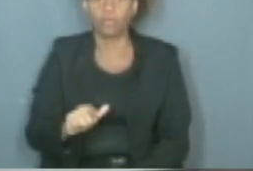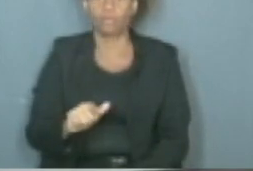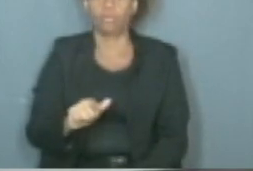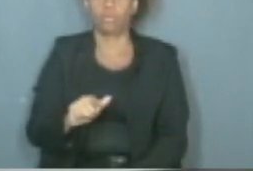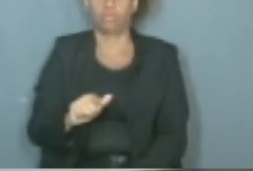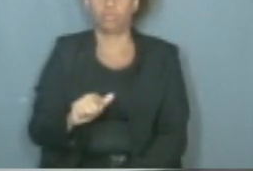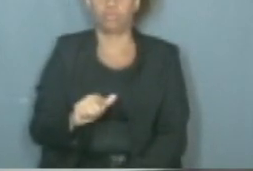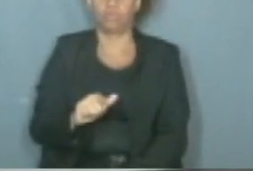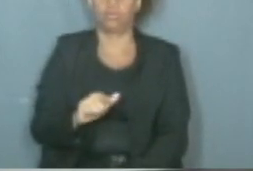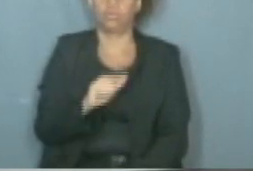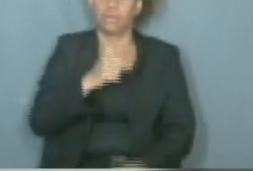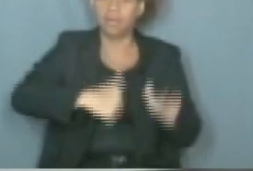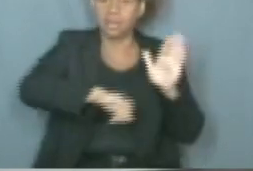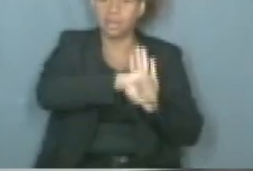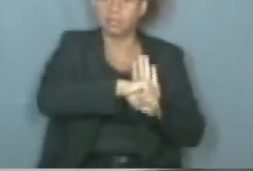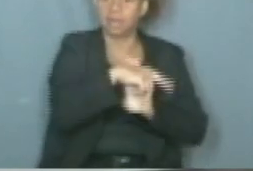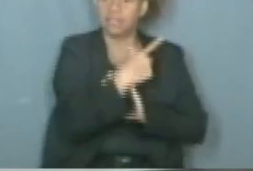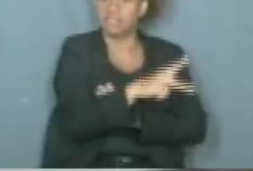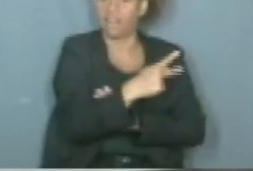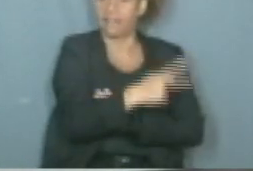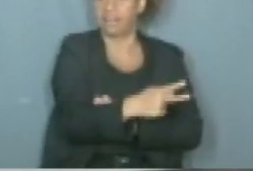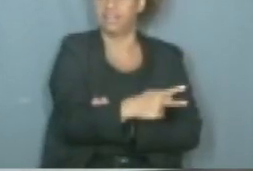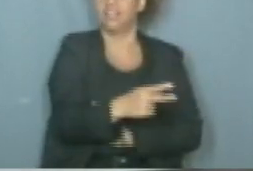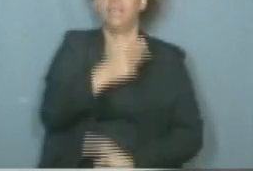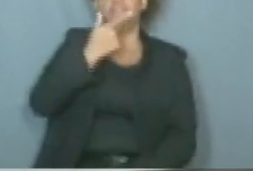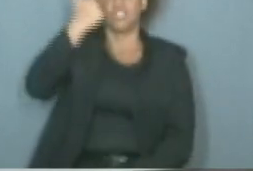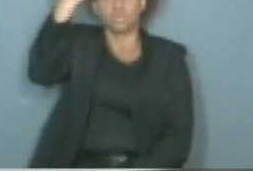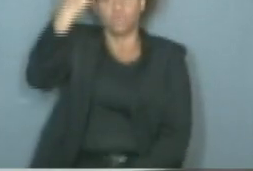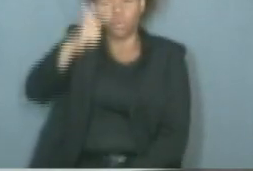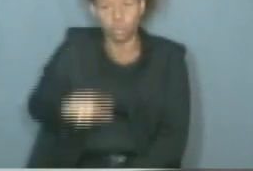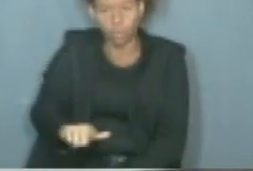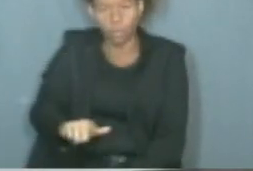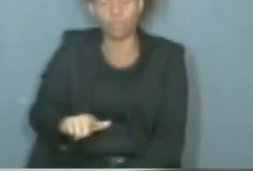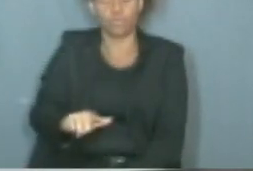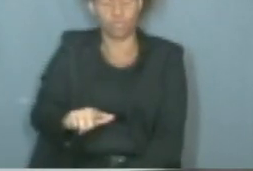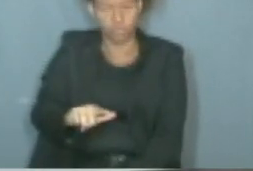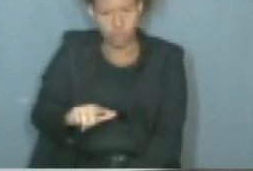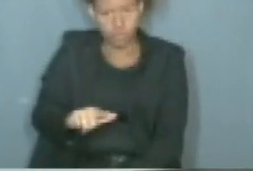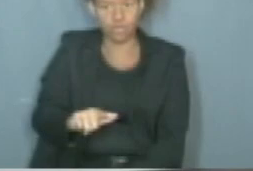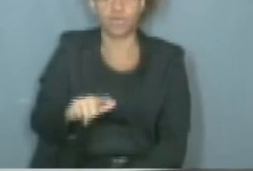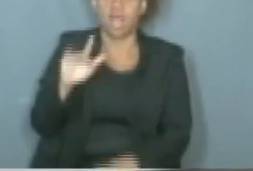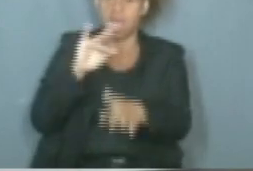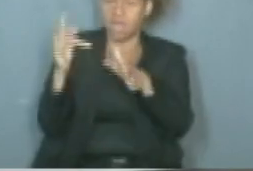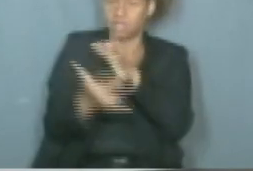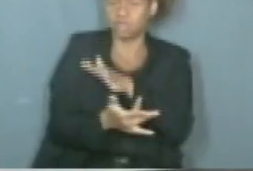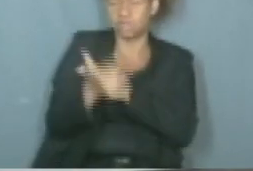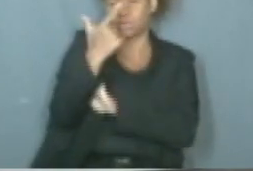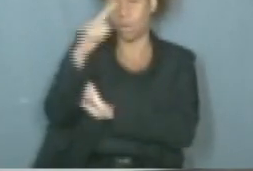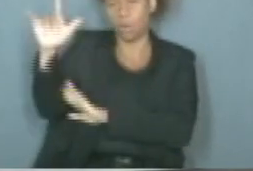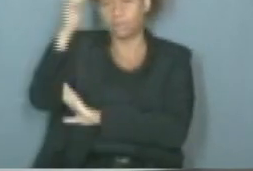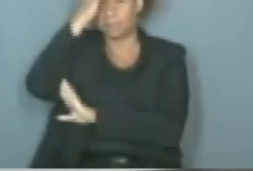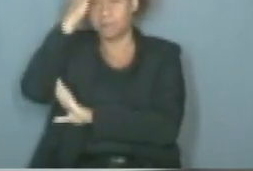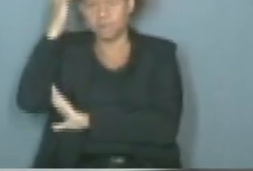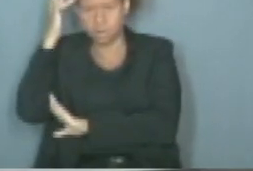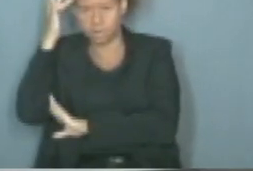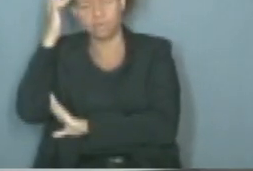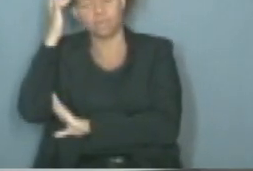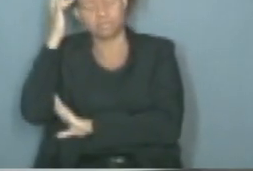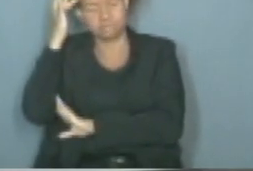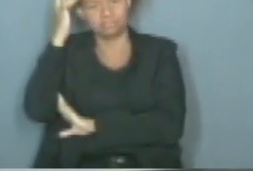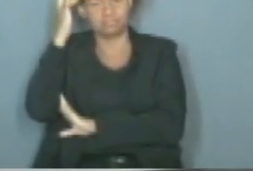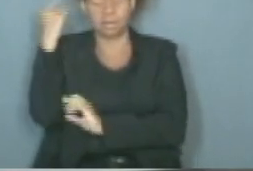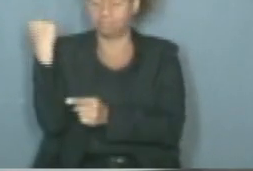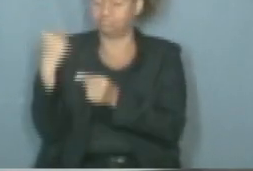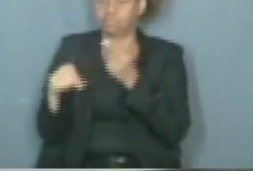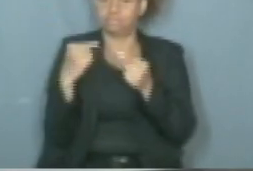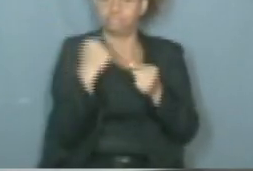ação delituosa, repetindo a utilização de redes sociais de terceiros para